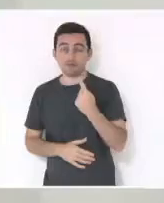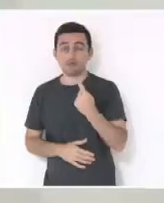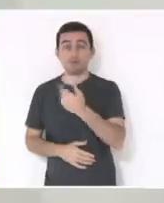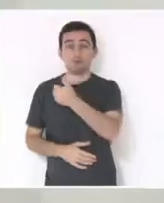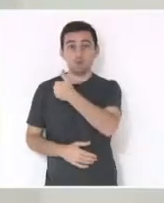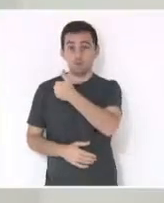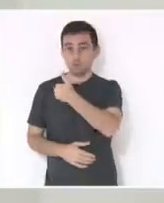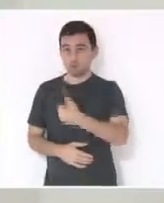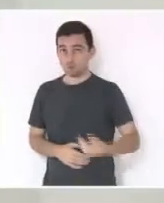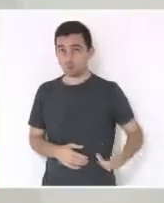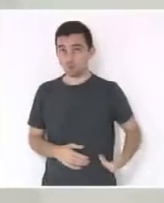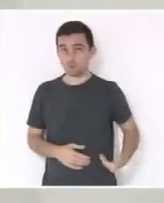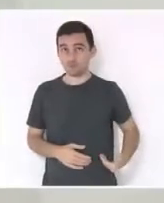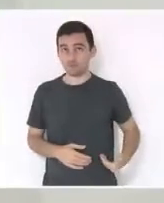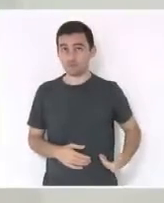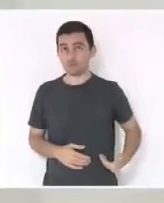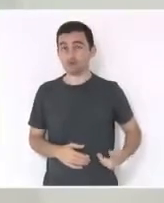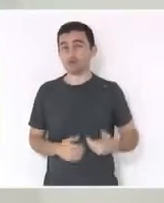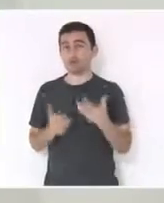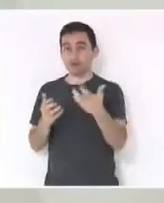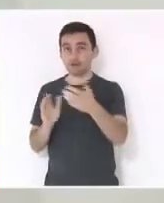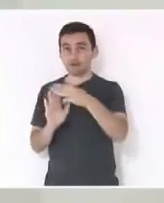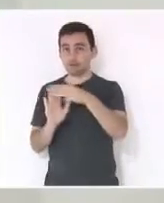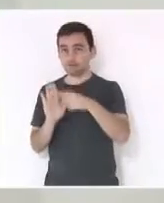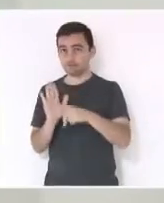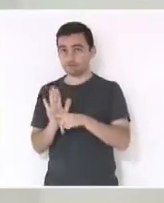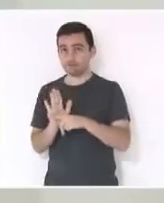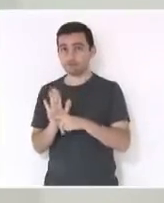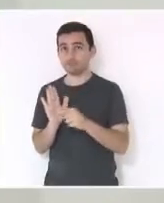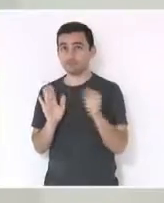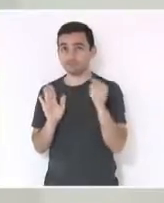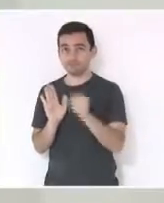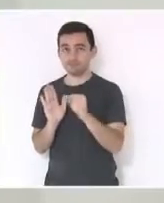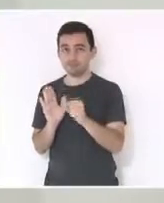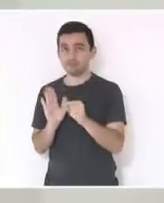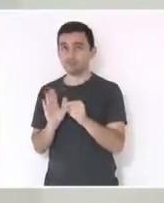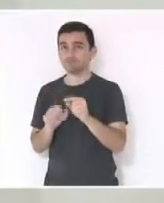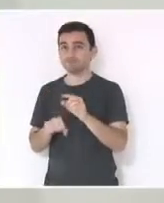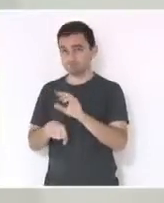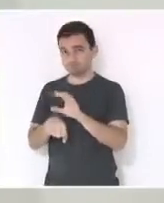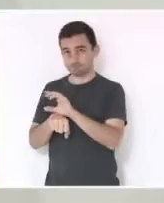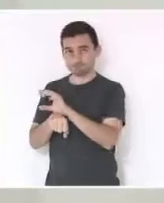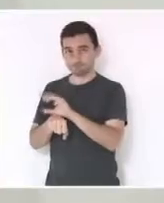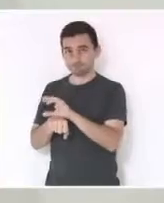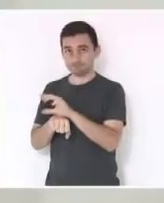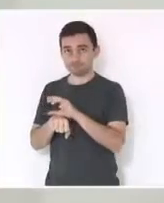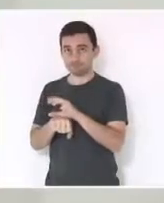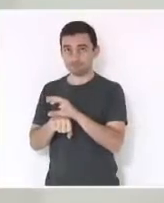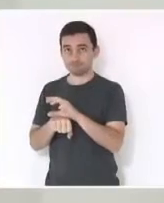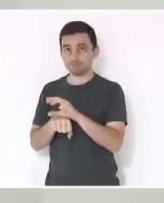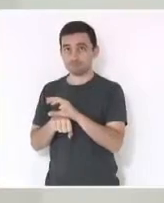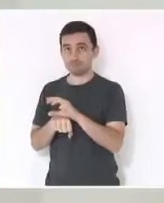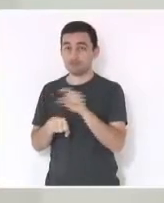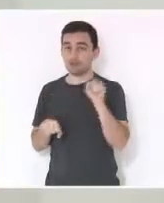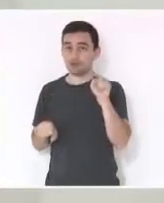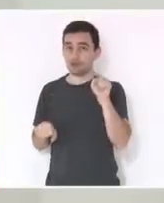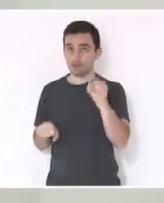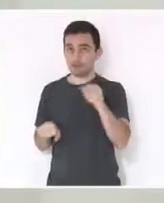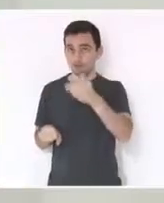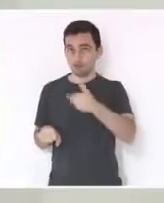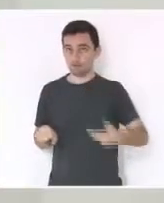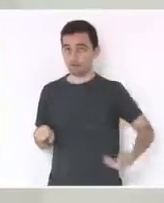uma medida provisória que constitucionalmente o governo só pode se utilizar